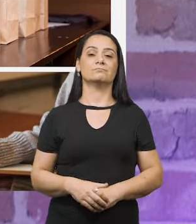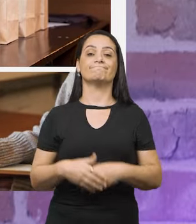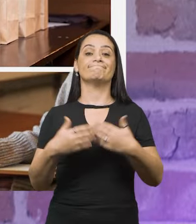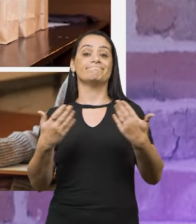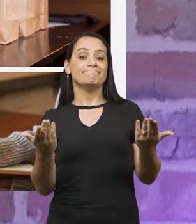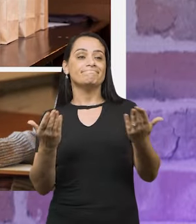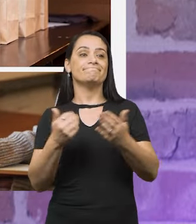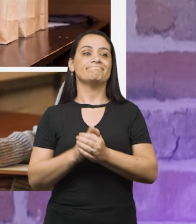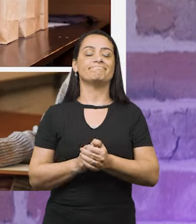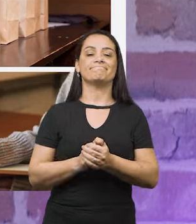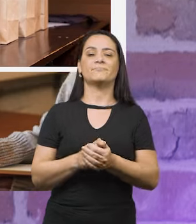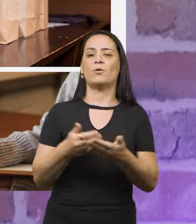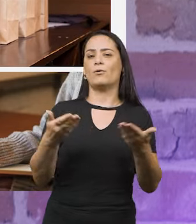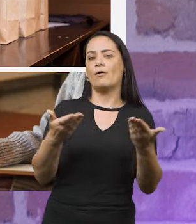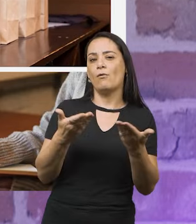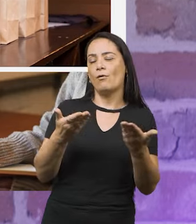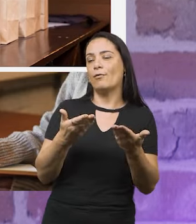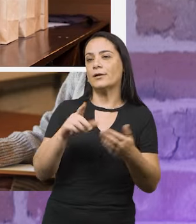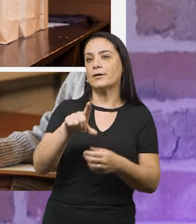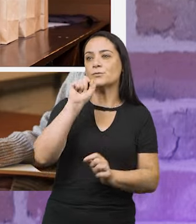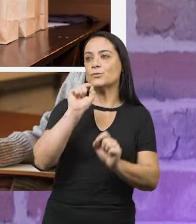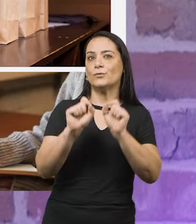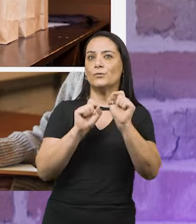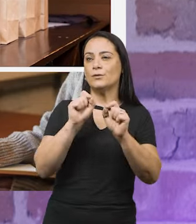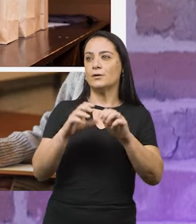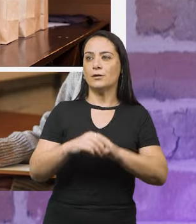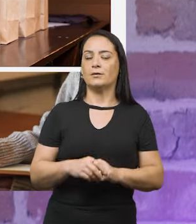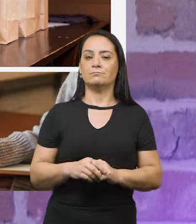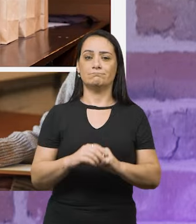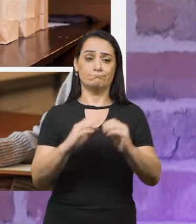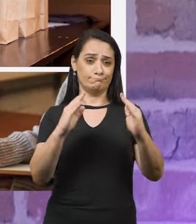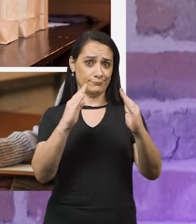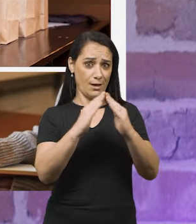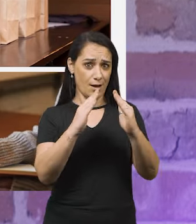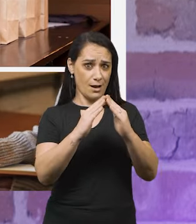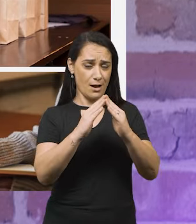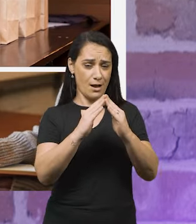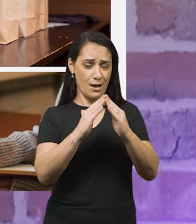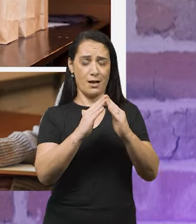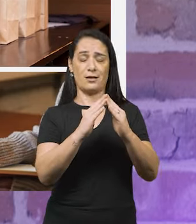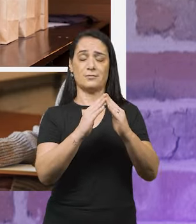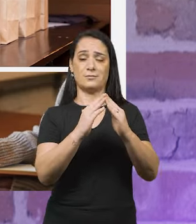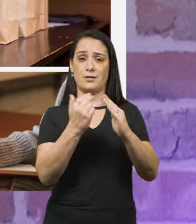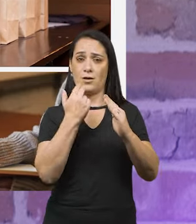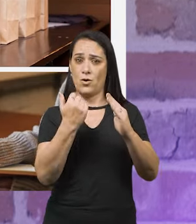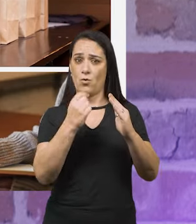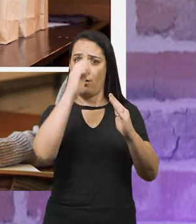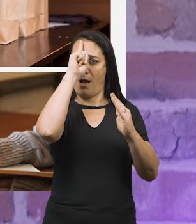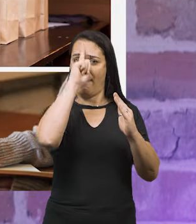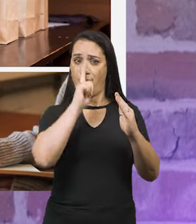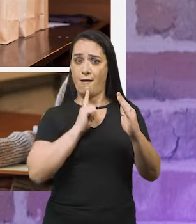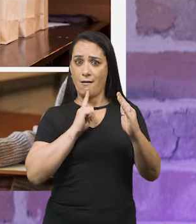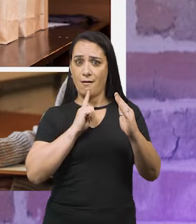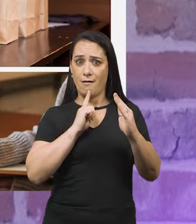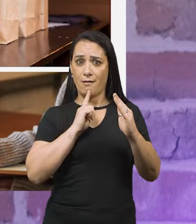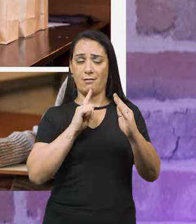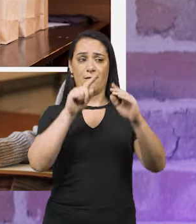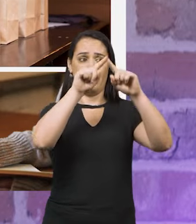café, legal. Vamos então agora colocar aqui uma casa